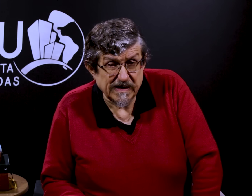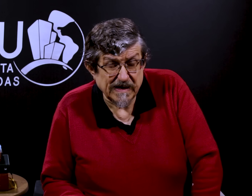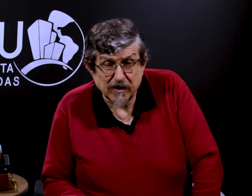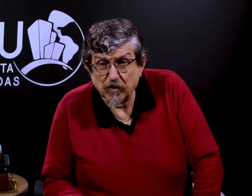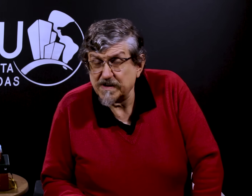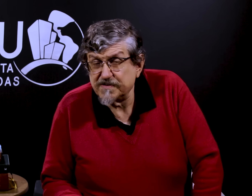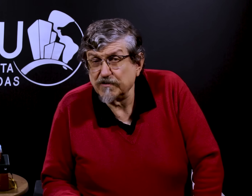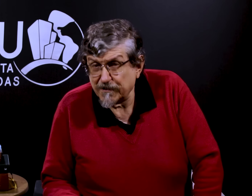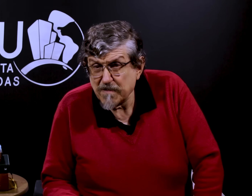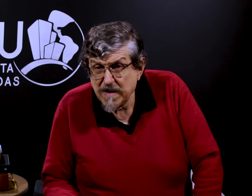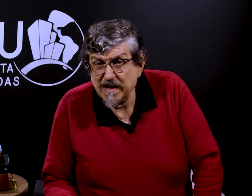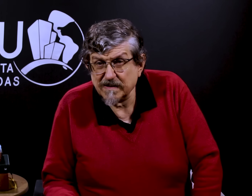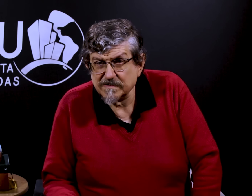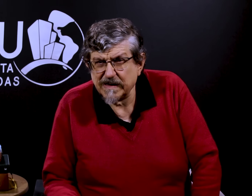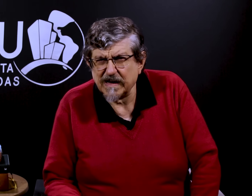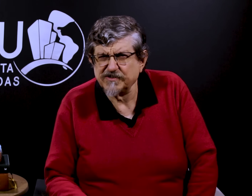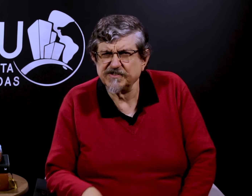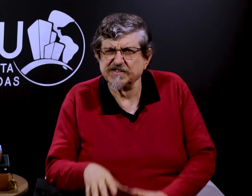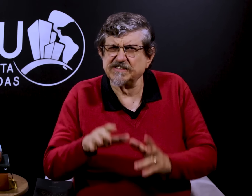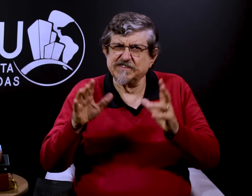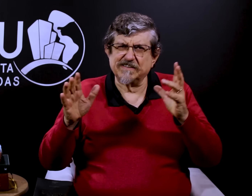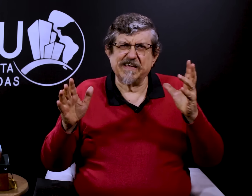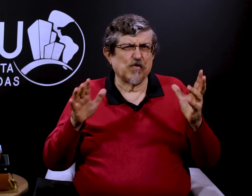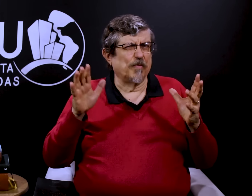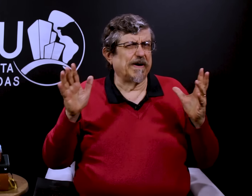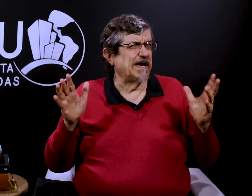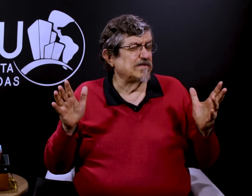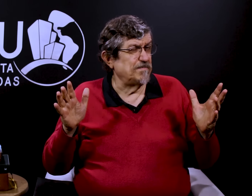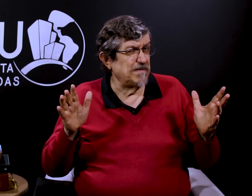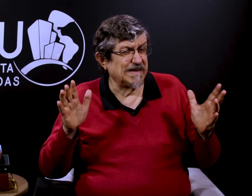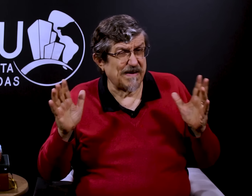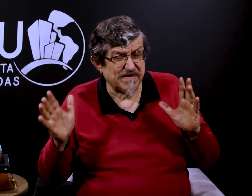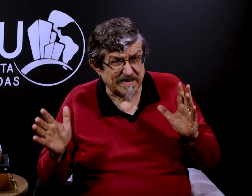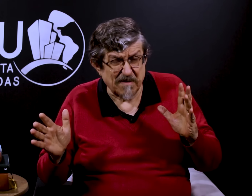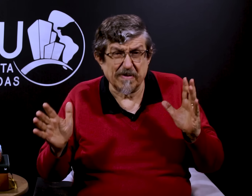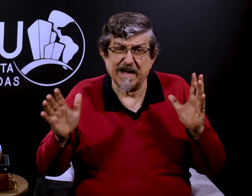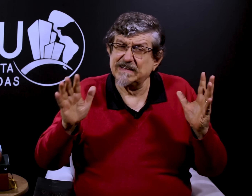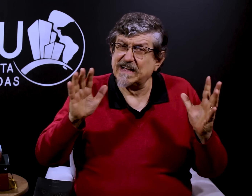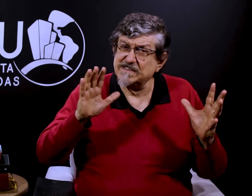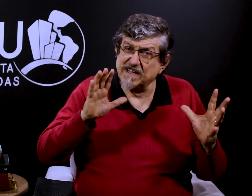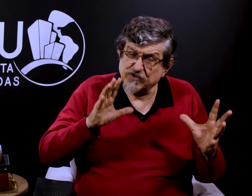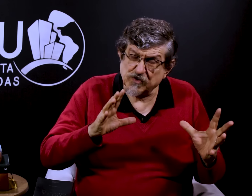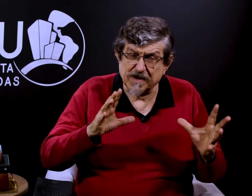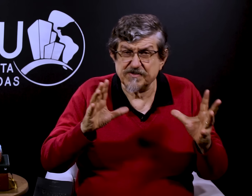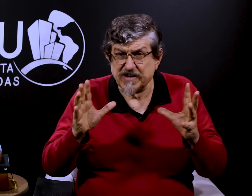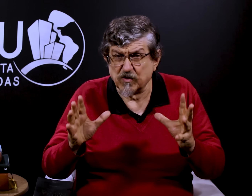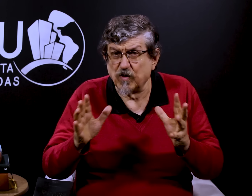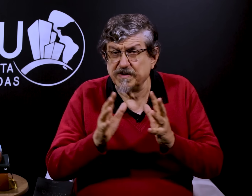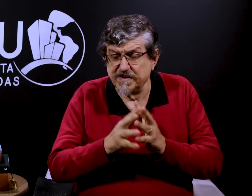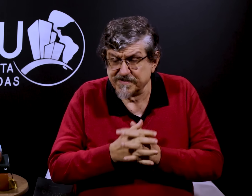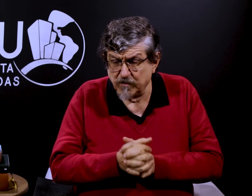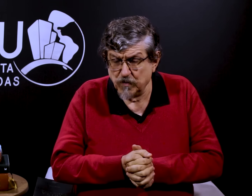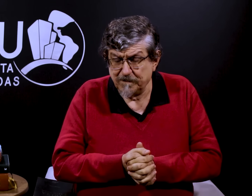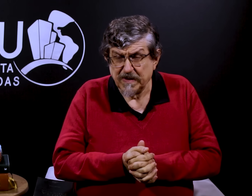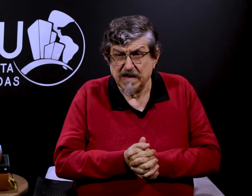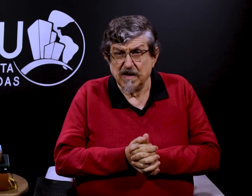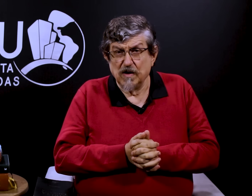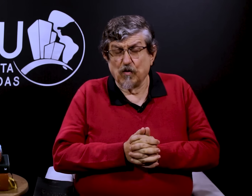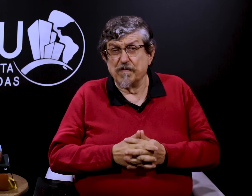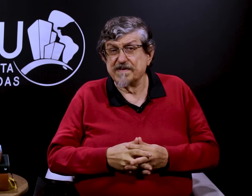terrível que aconteceu na família, né? A gente que já tem acompanhado a Bíblia deve se lembrar lá da história de Jacó e